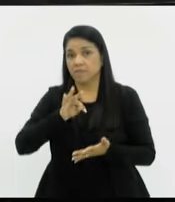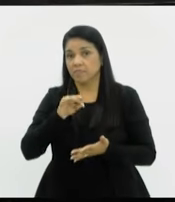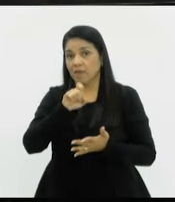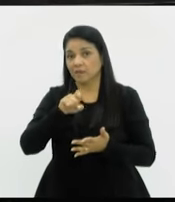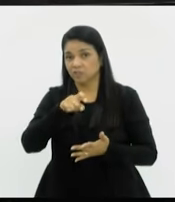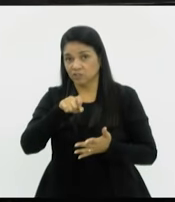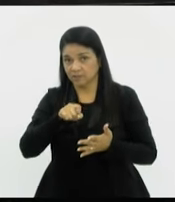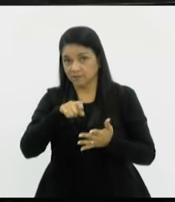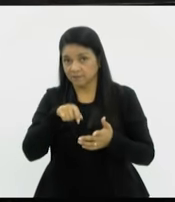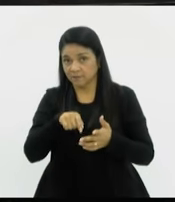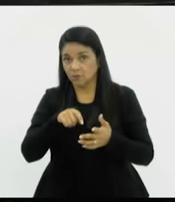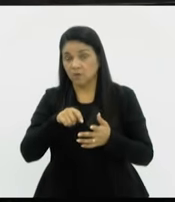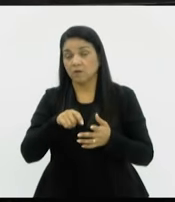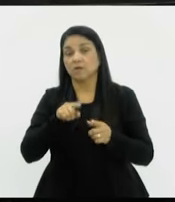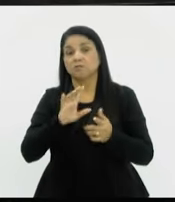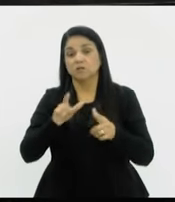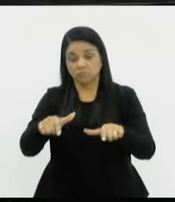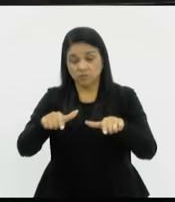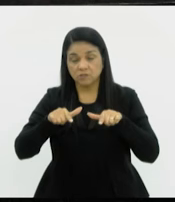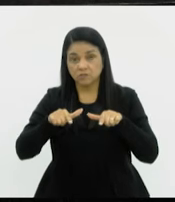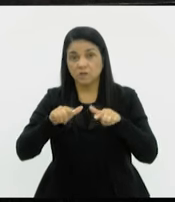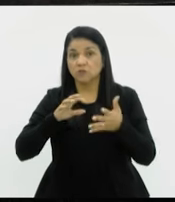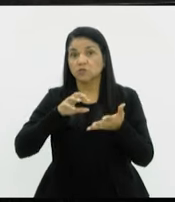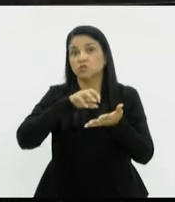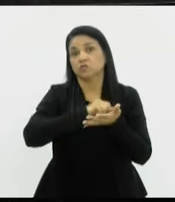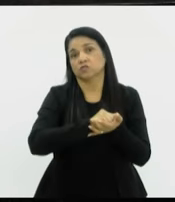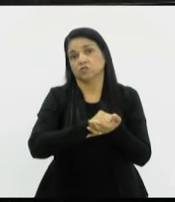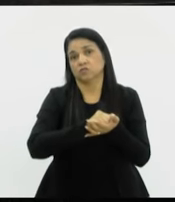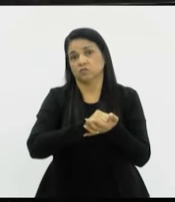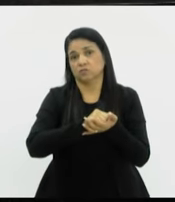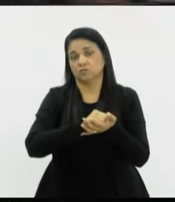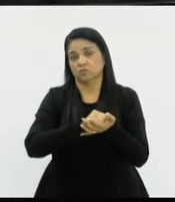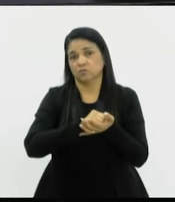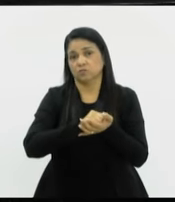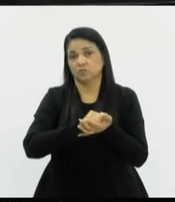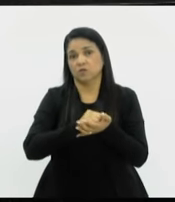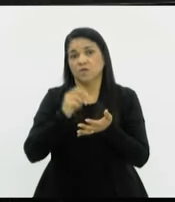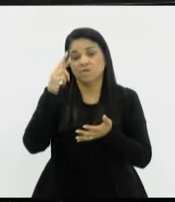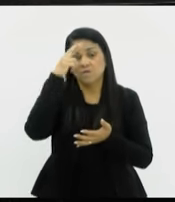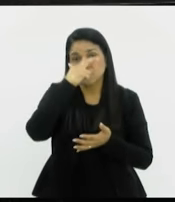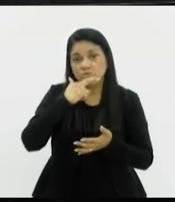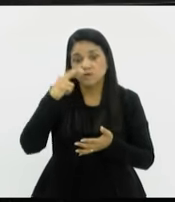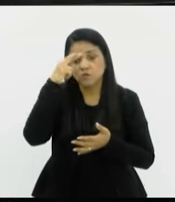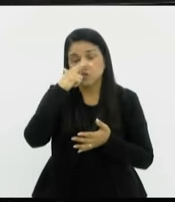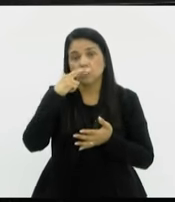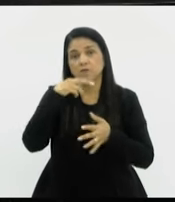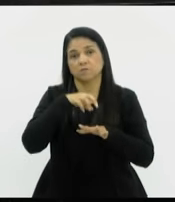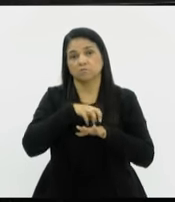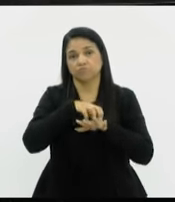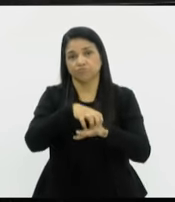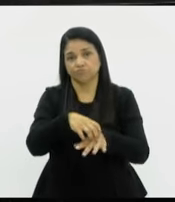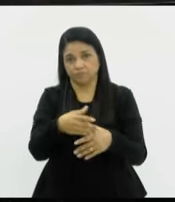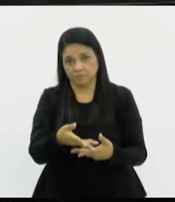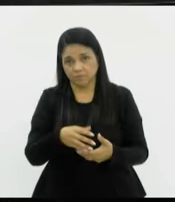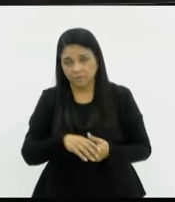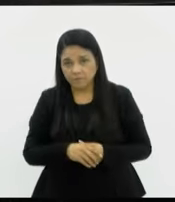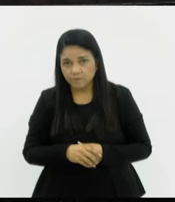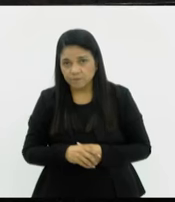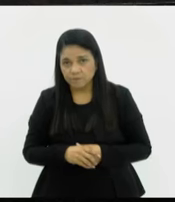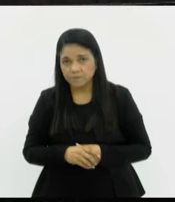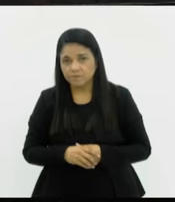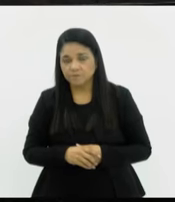essa, que é do certificado de registro e vistoria dos veículos.